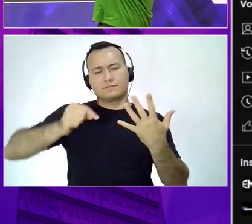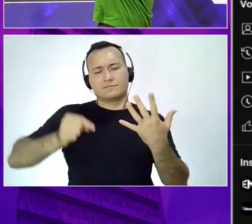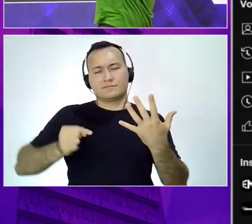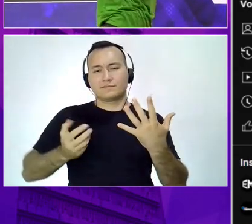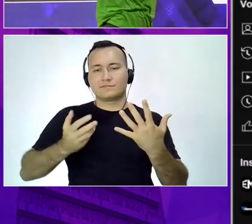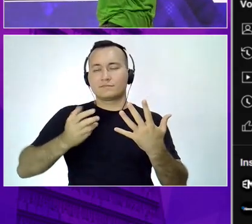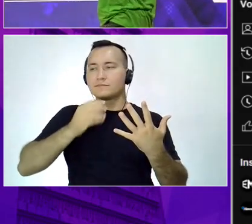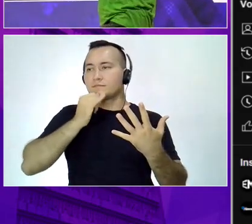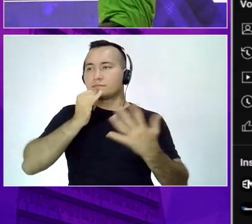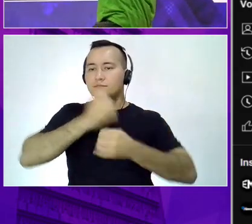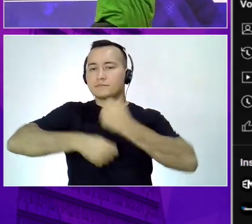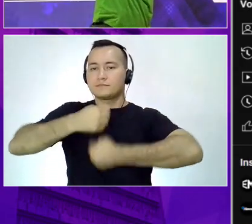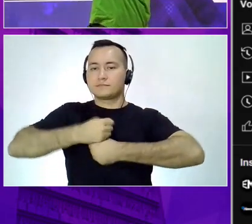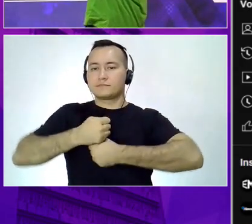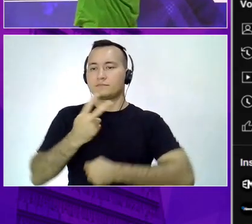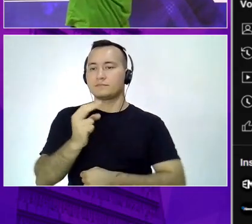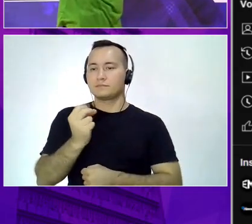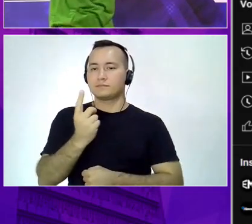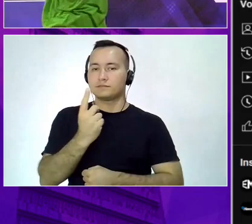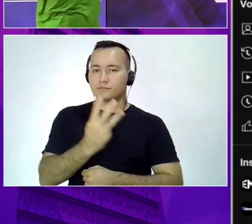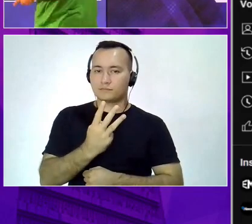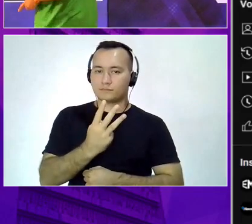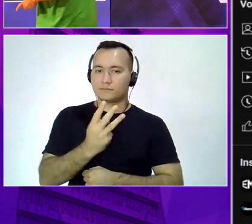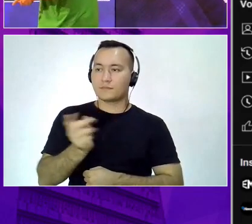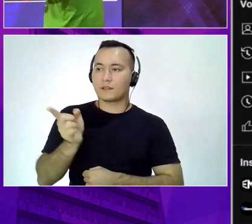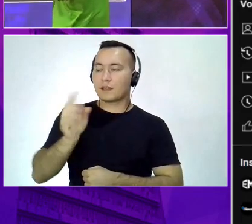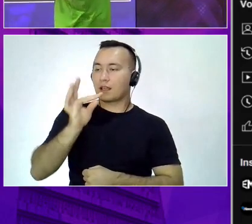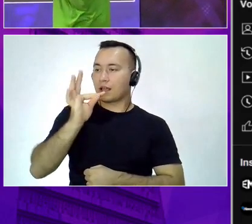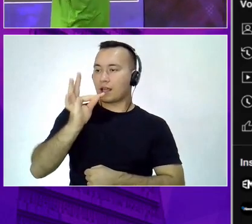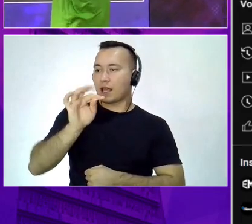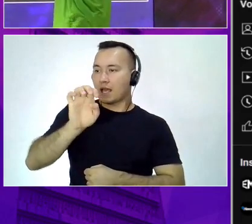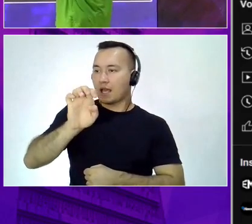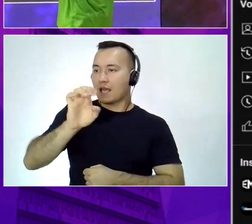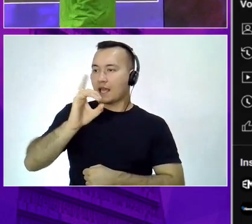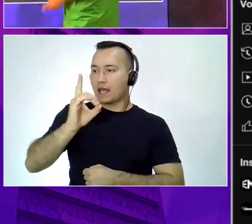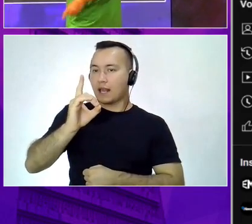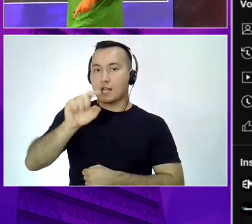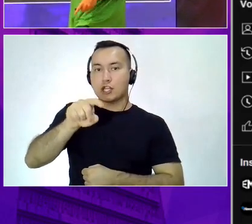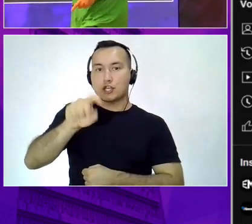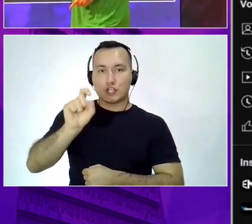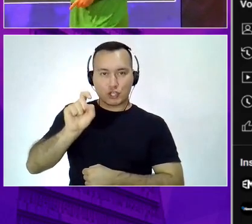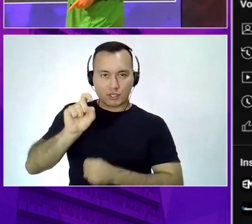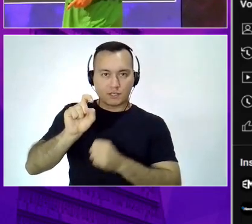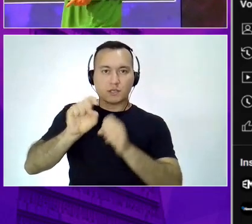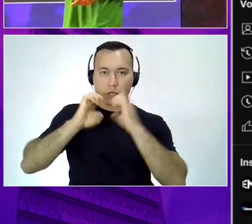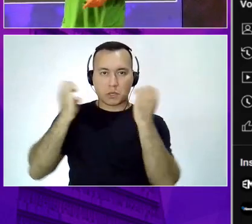2013, no TEDx, e o futuro não espera por você, em 2019, lá no Epicentro.